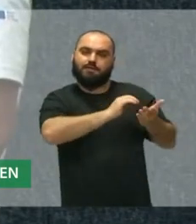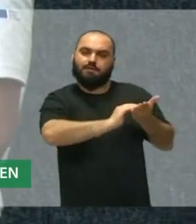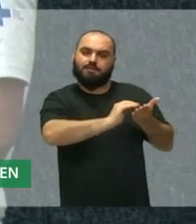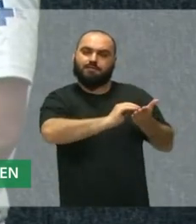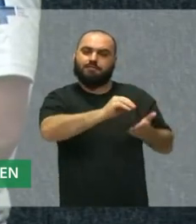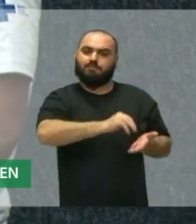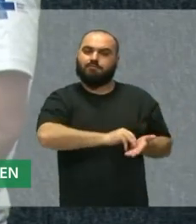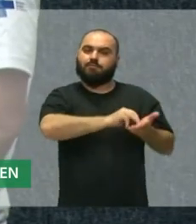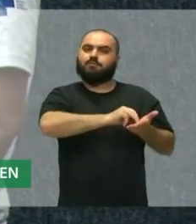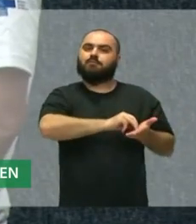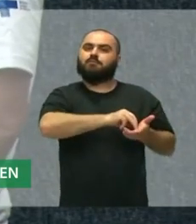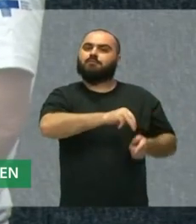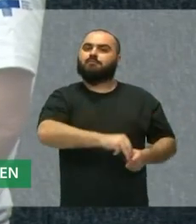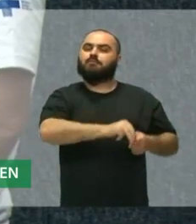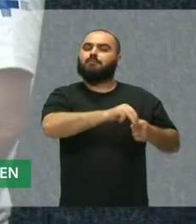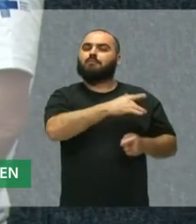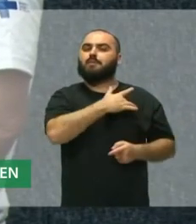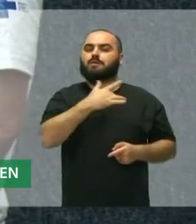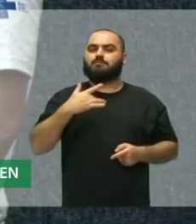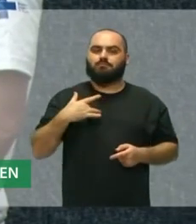Saúde,